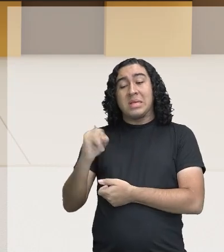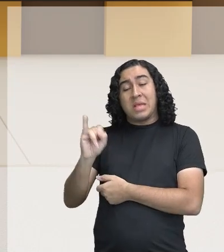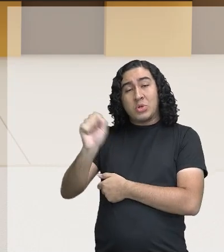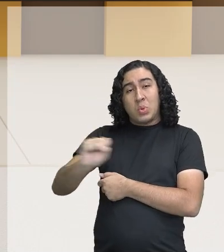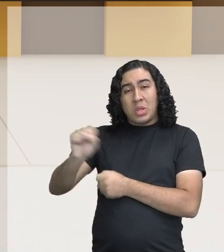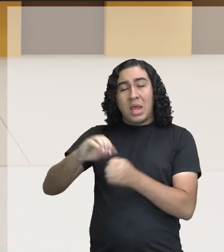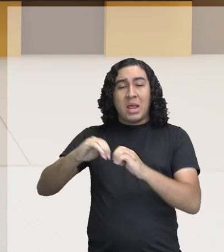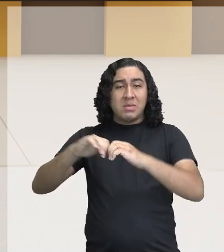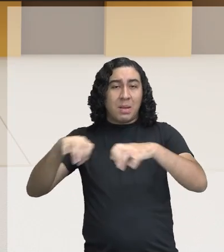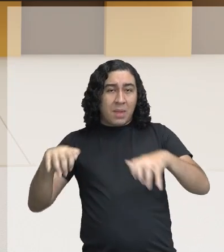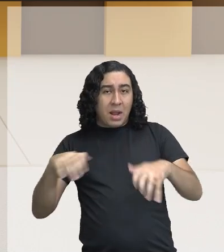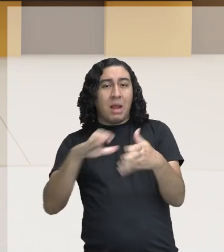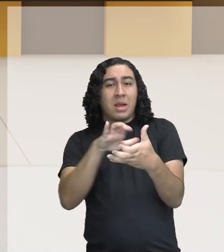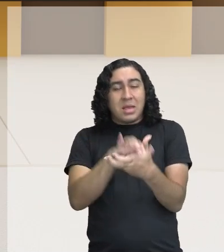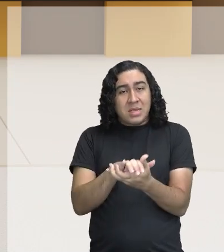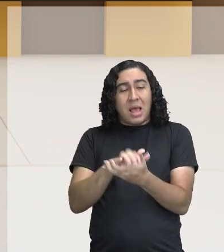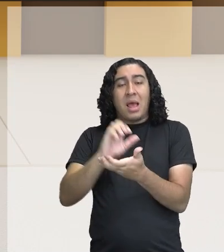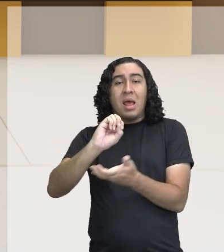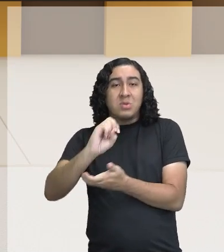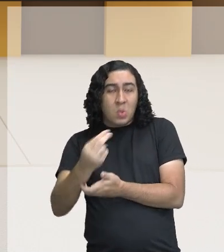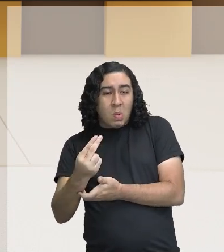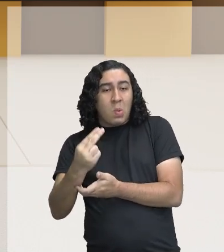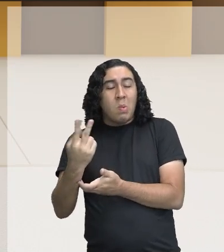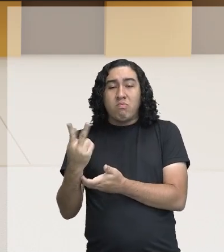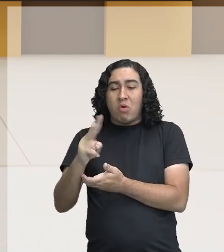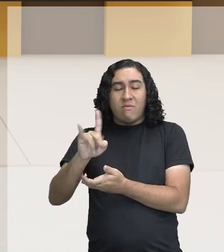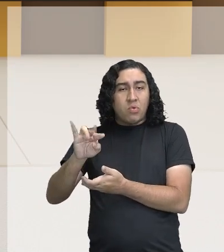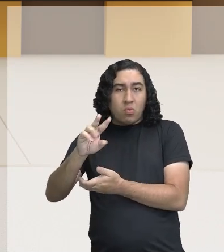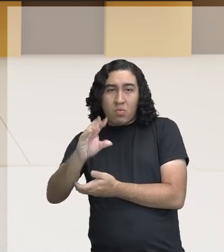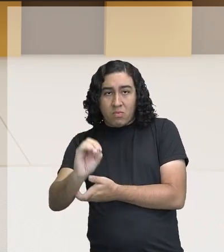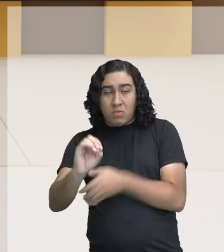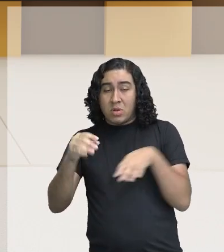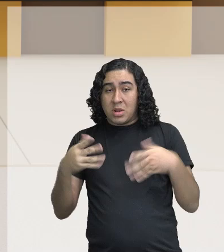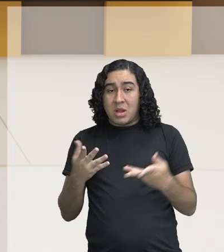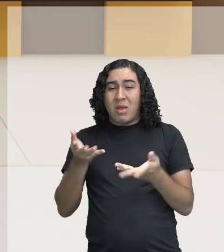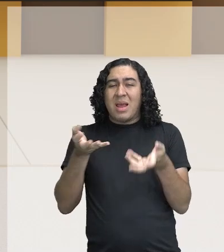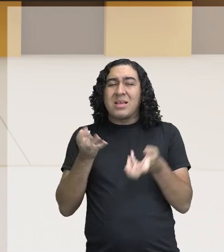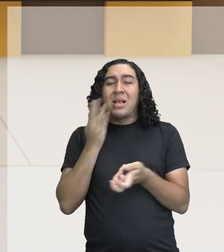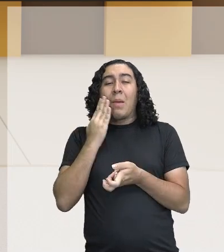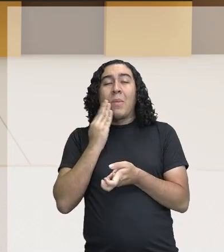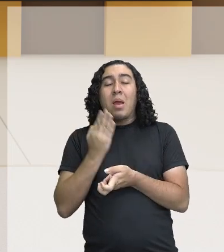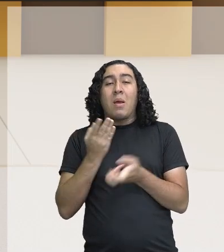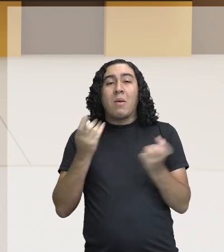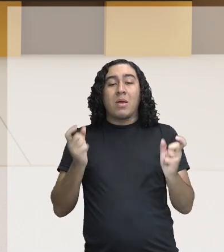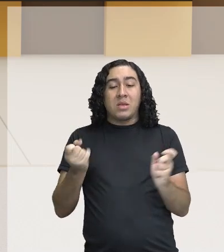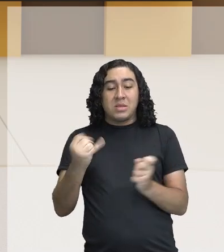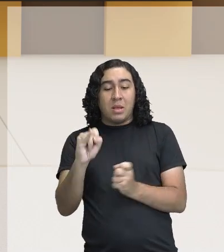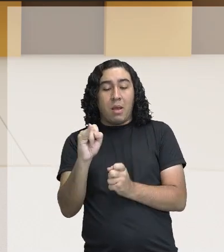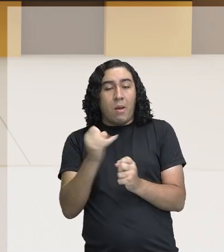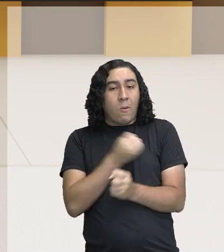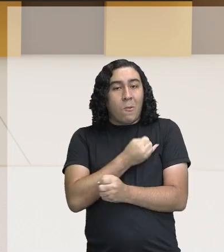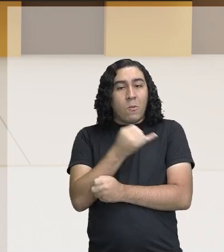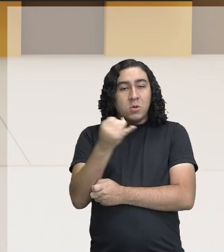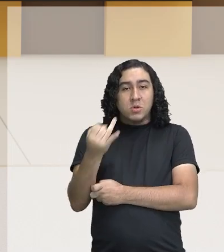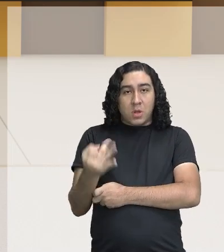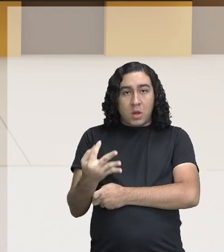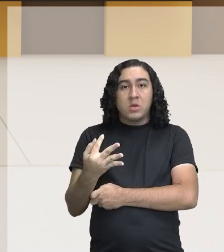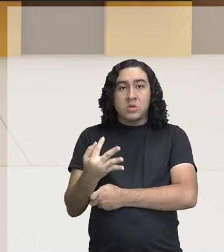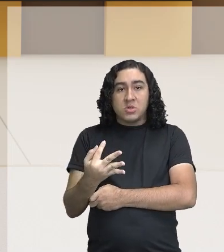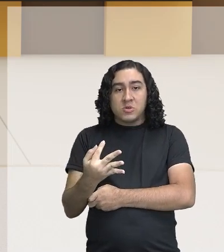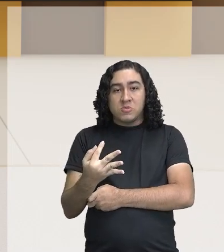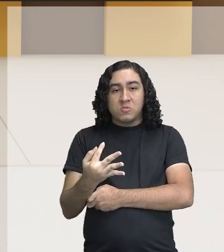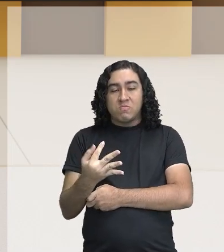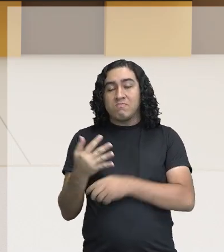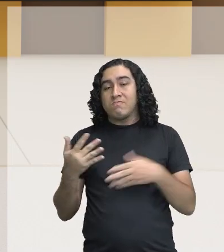separado, solteiro, casado e viúvo, e a gente quer saber a frequência da quantidade desse estado